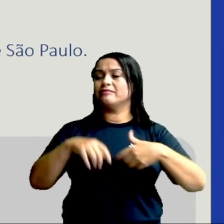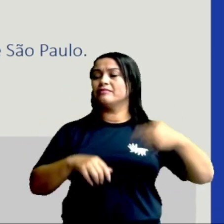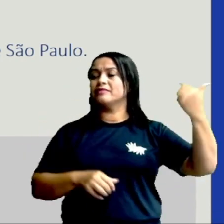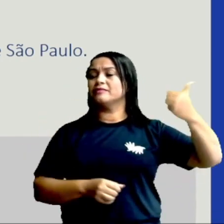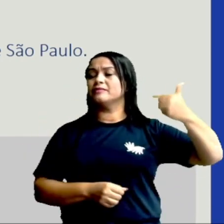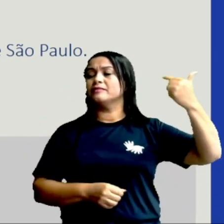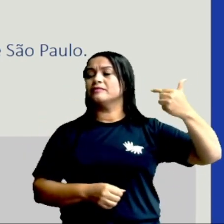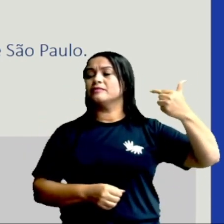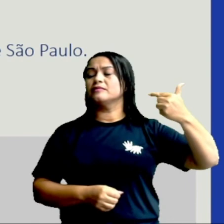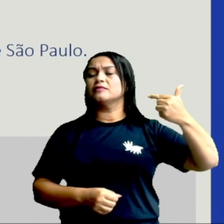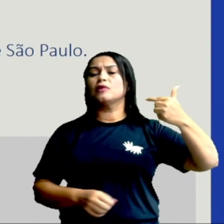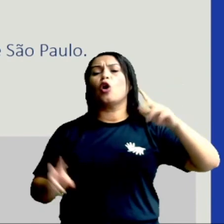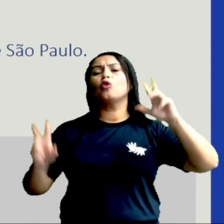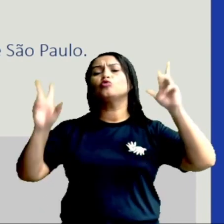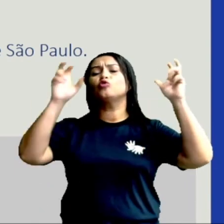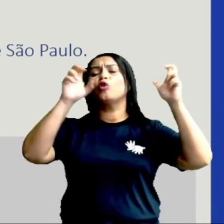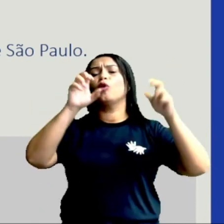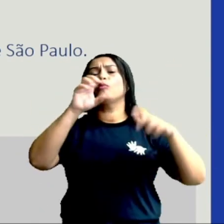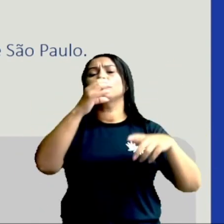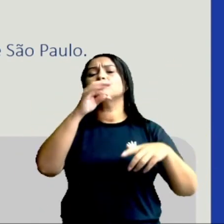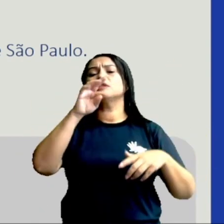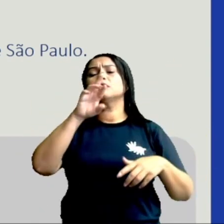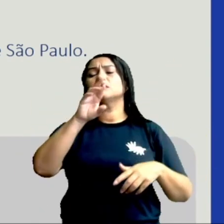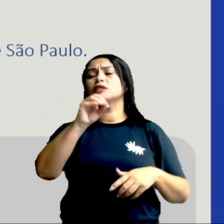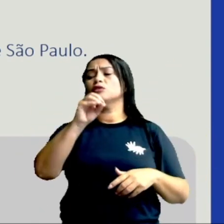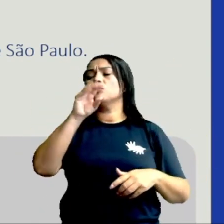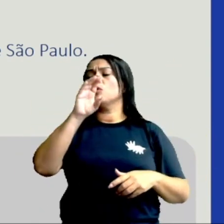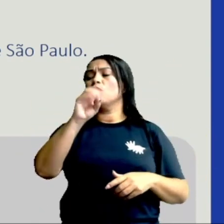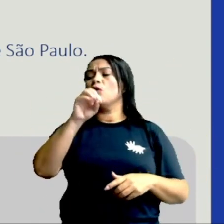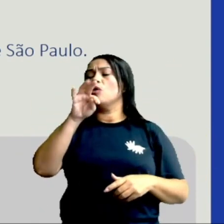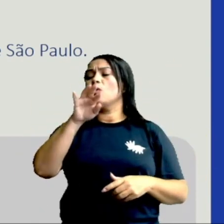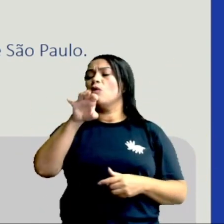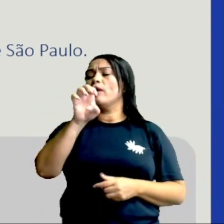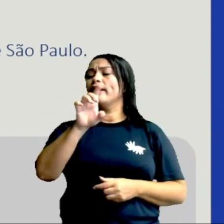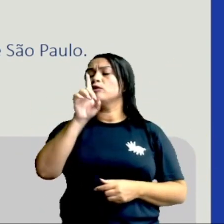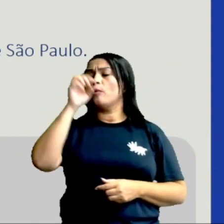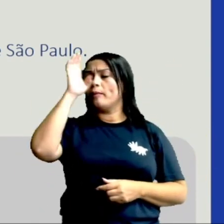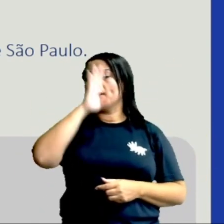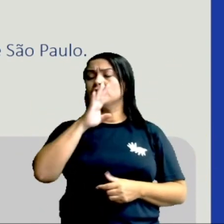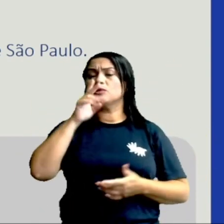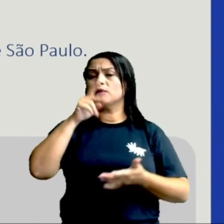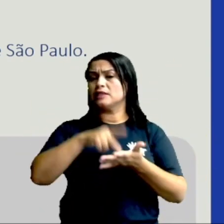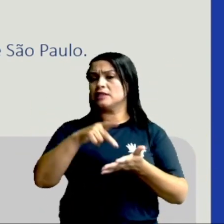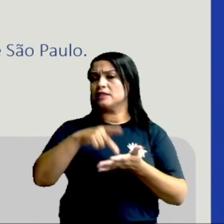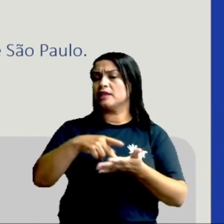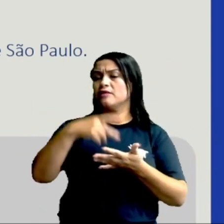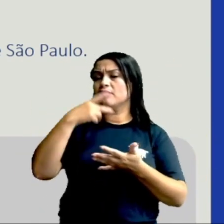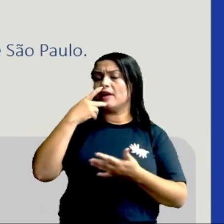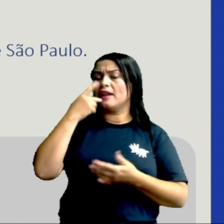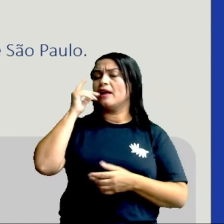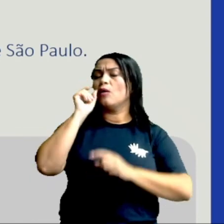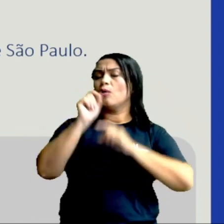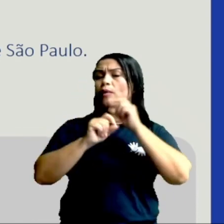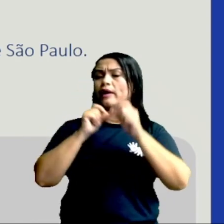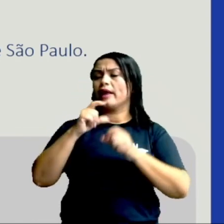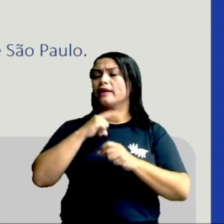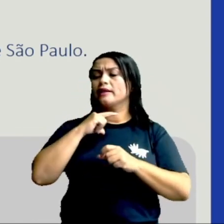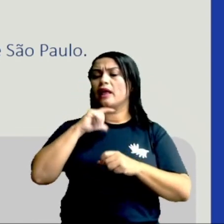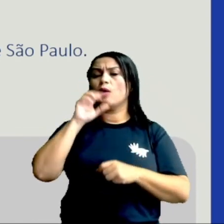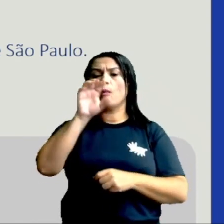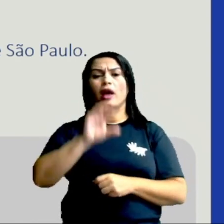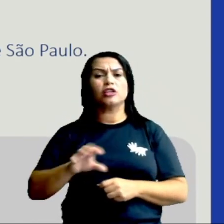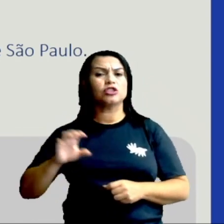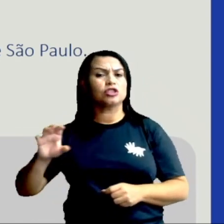Segundo quesito, sobre o centro-oeste do Brasil é correto afirmar que é uma região com muita